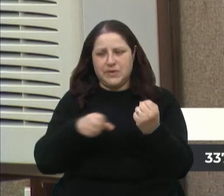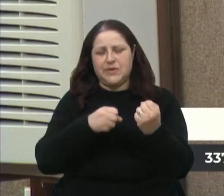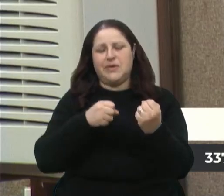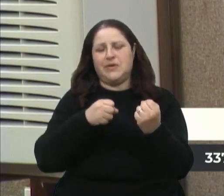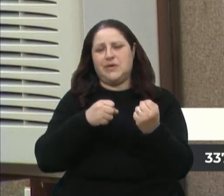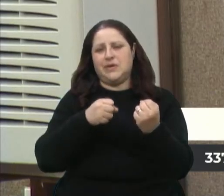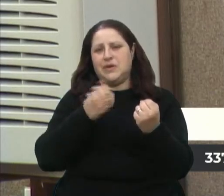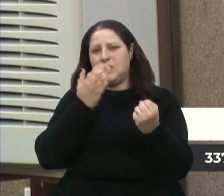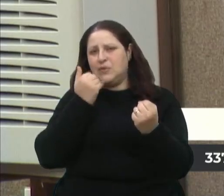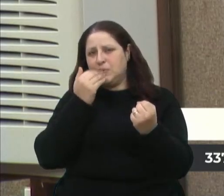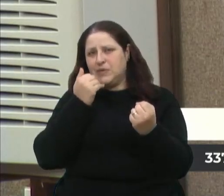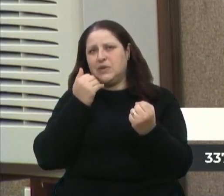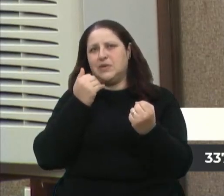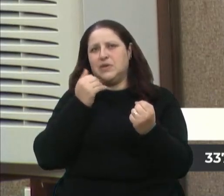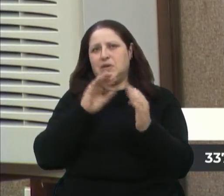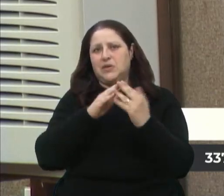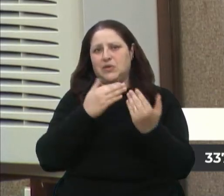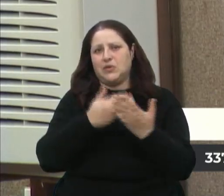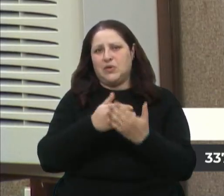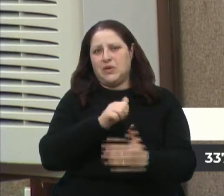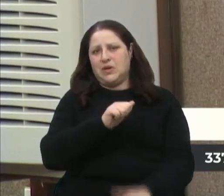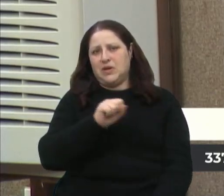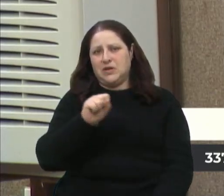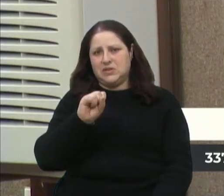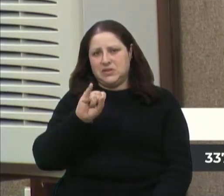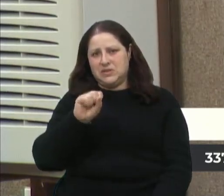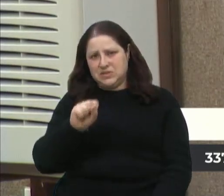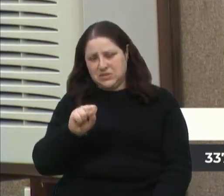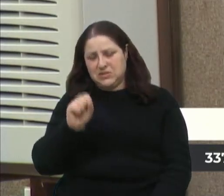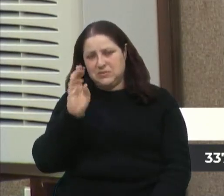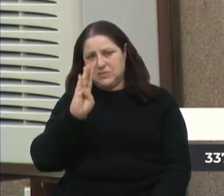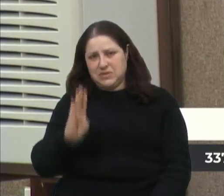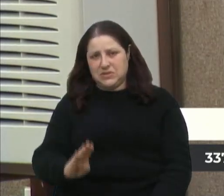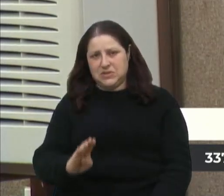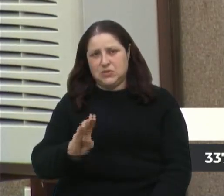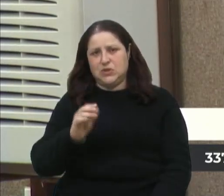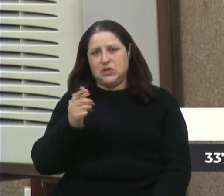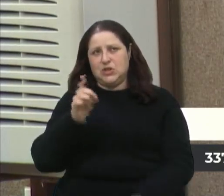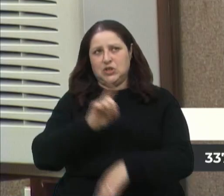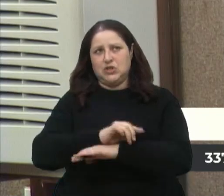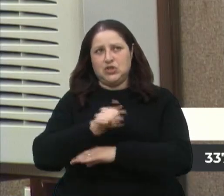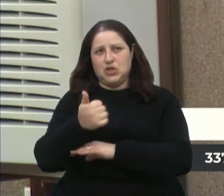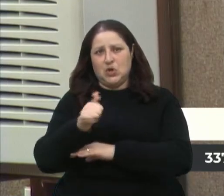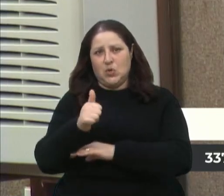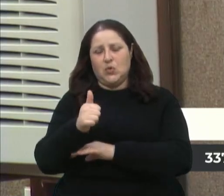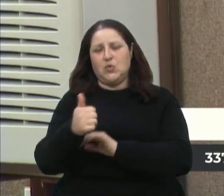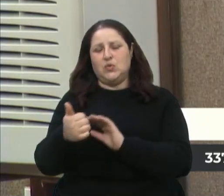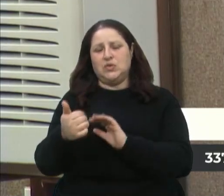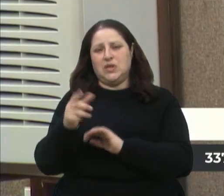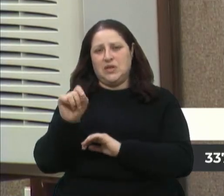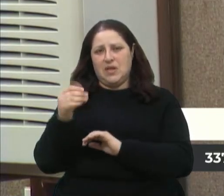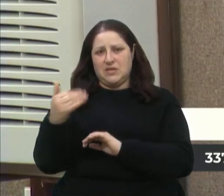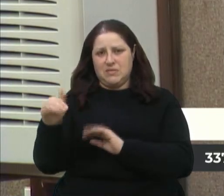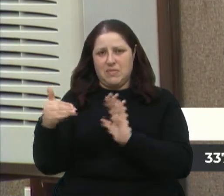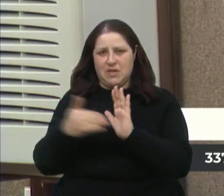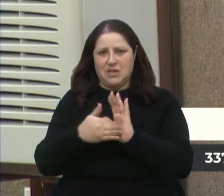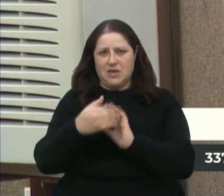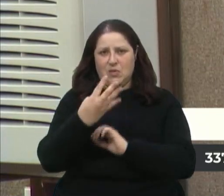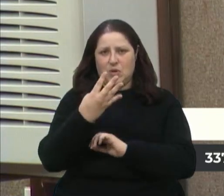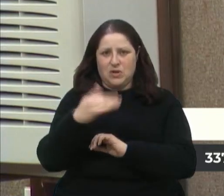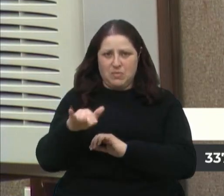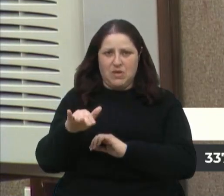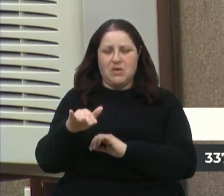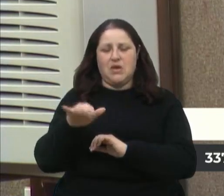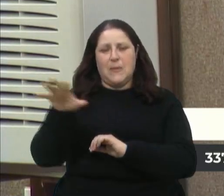Assis Brasil. Então, dia 11, a partir das 10h30 da manhã até as 16h30, com a